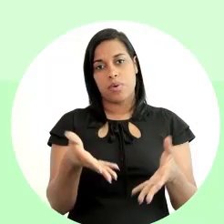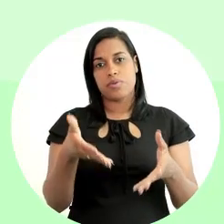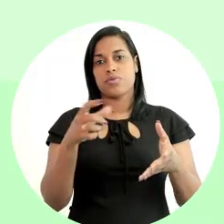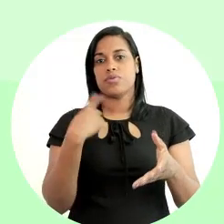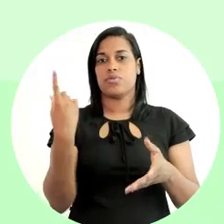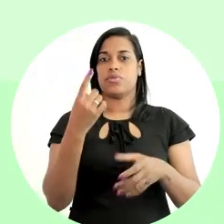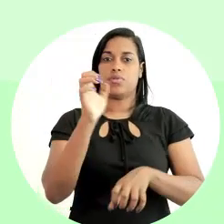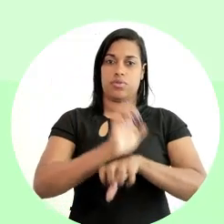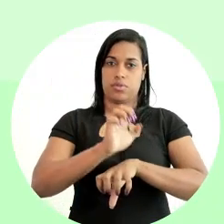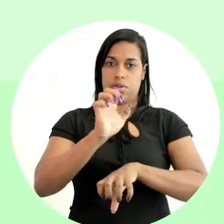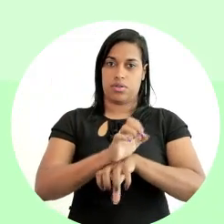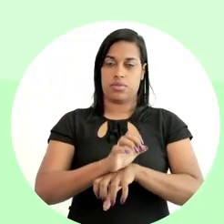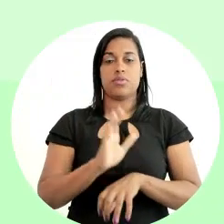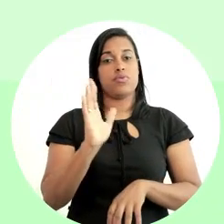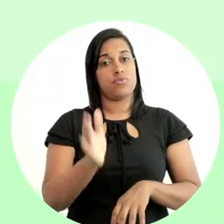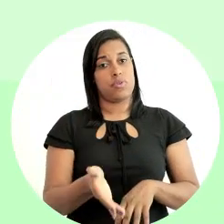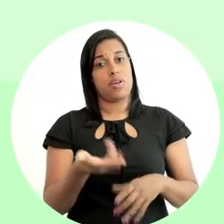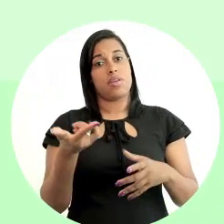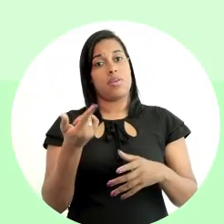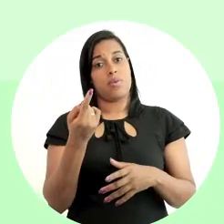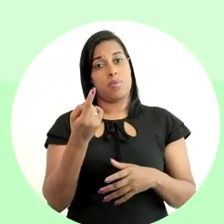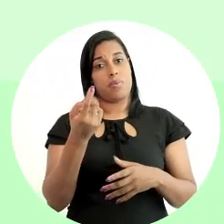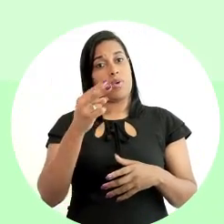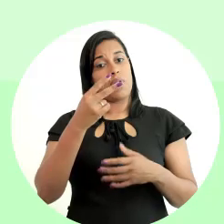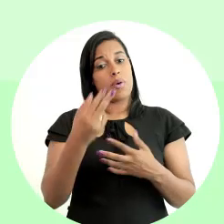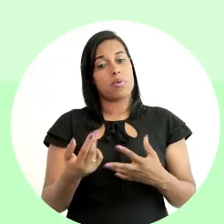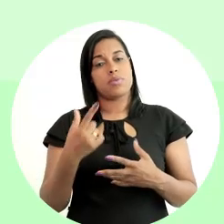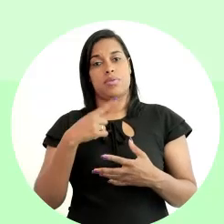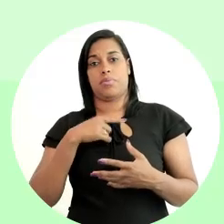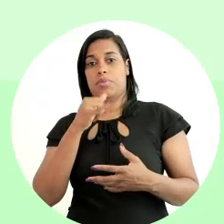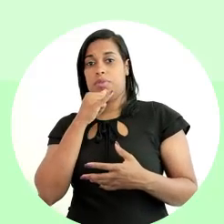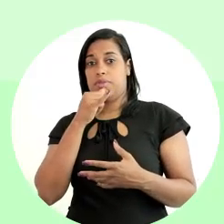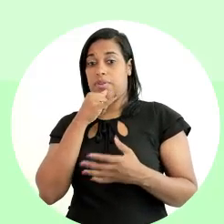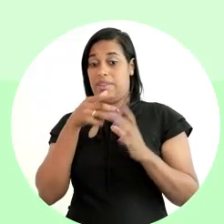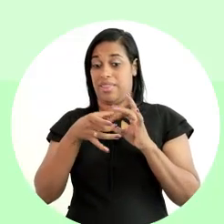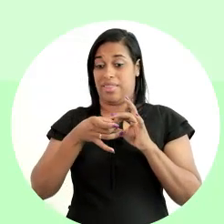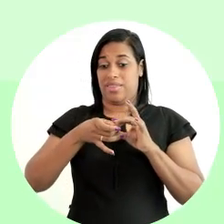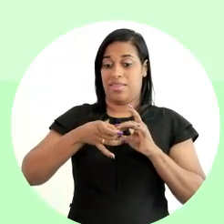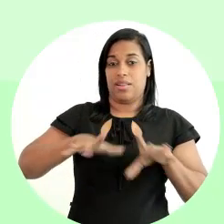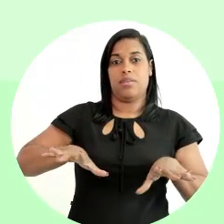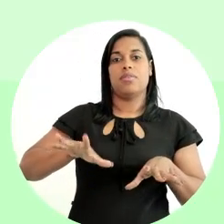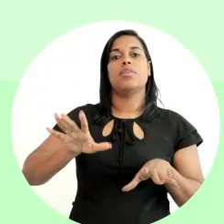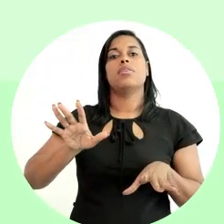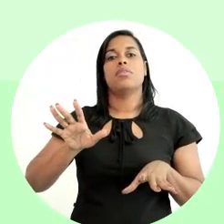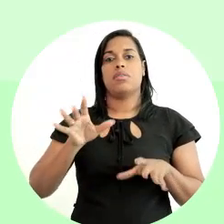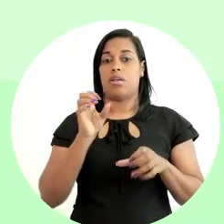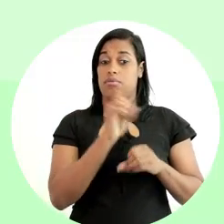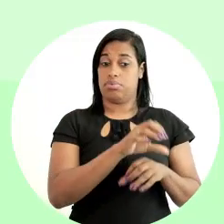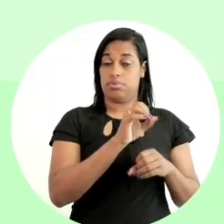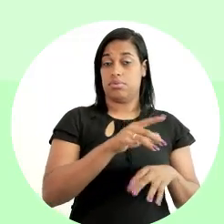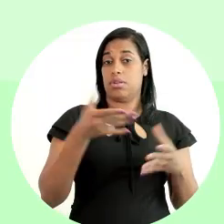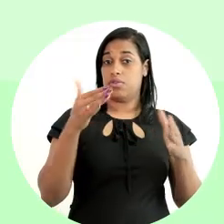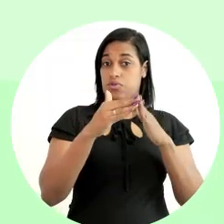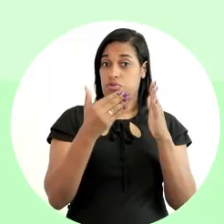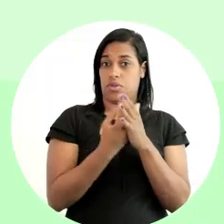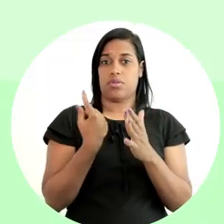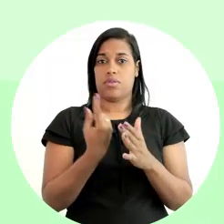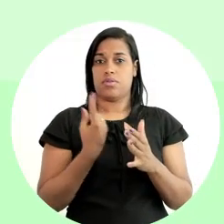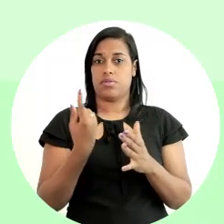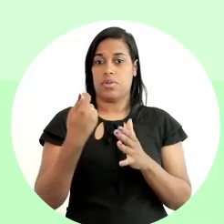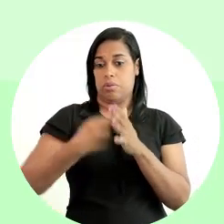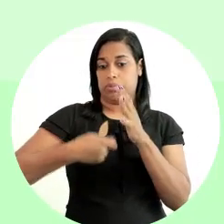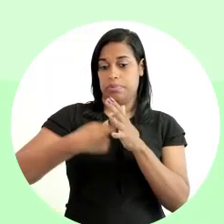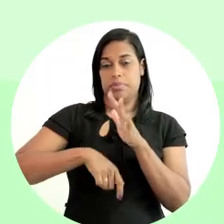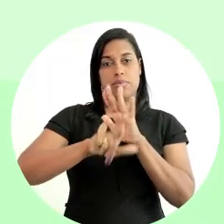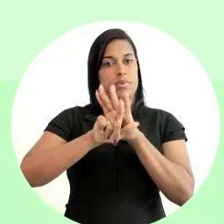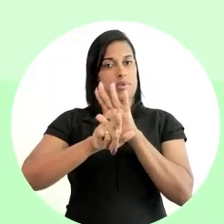educação em nosso estado, já que uma coisa não está desvinculada da outra. A escola não é apenas um